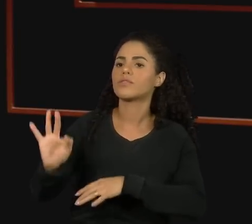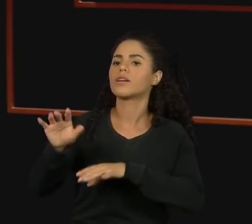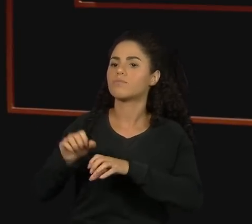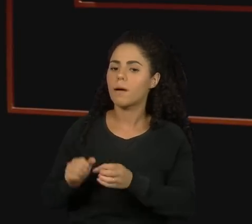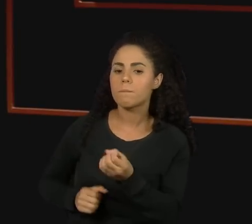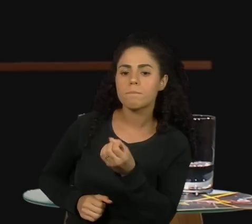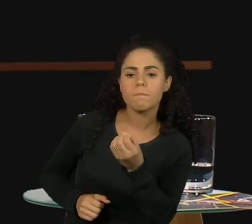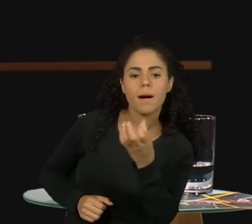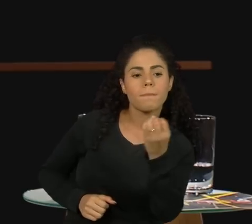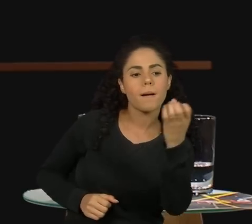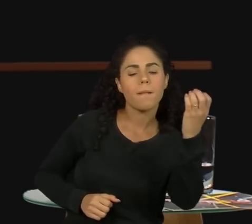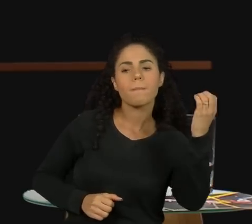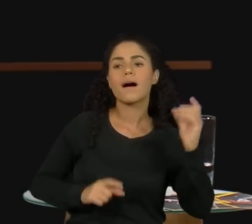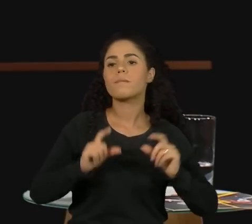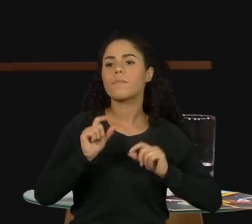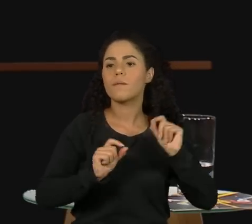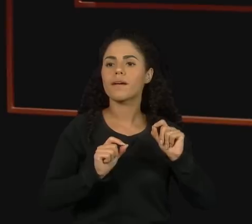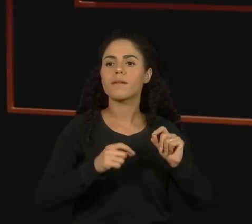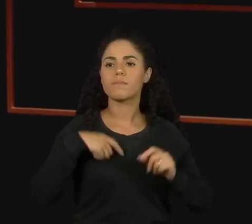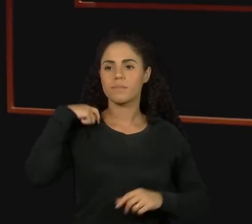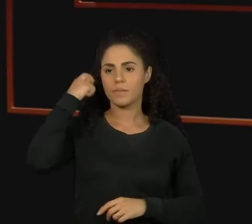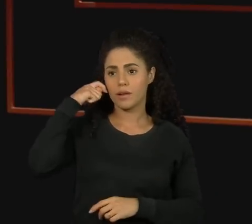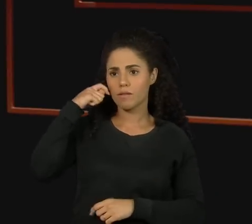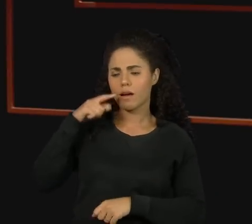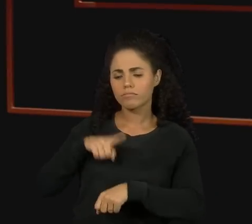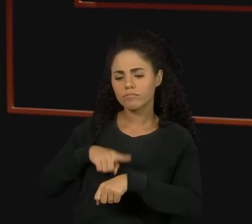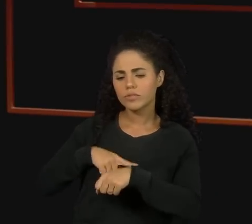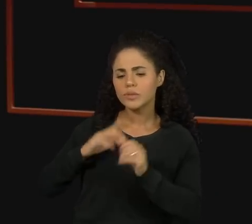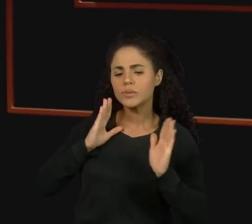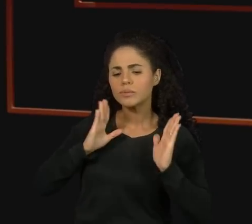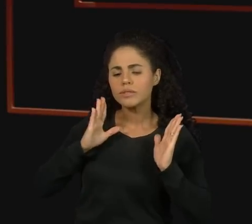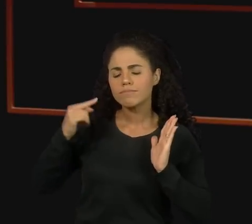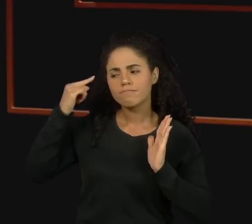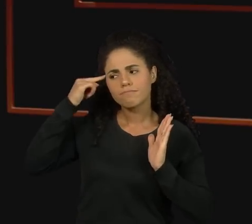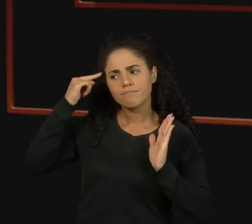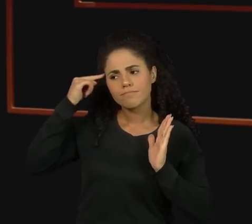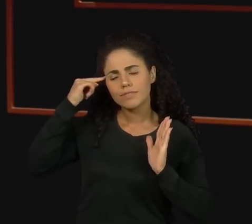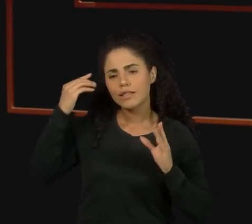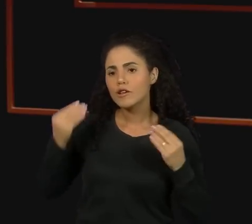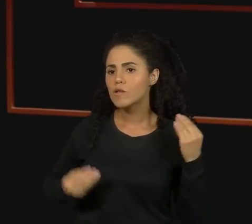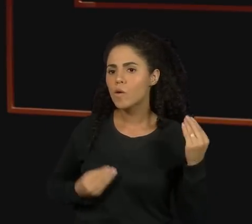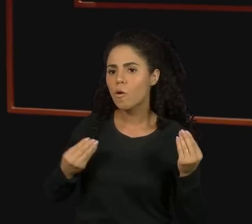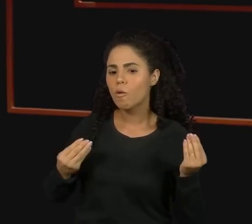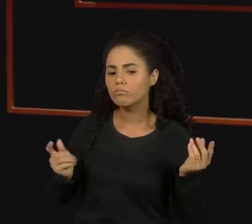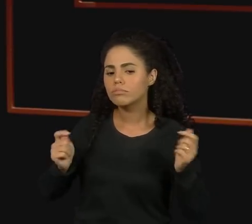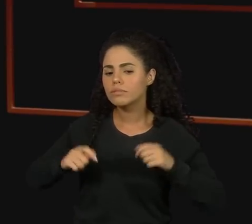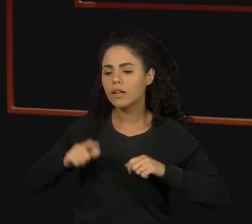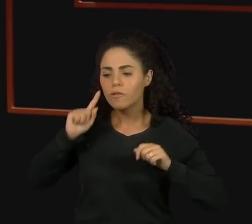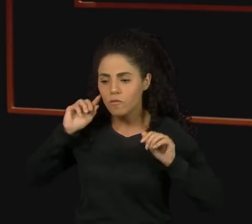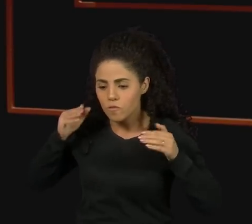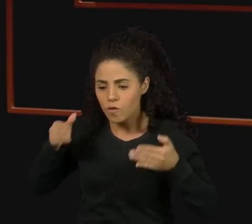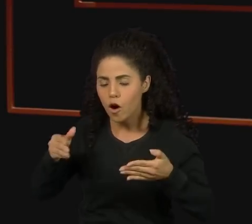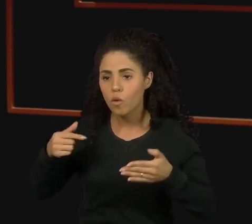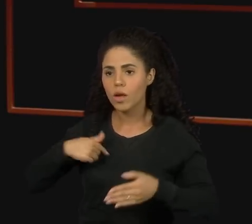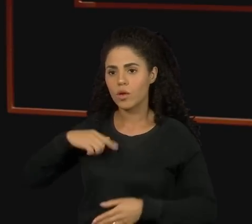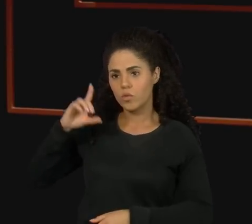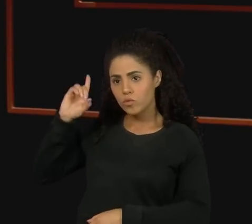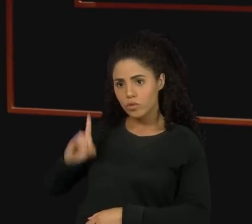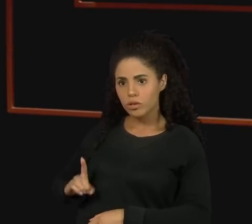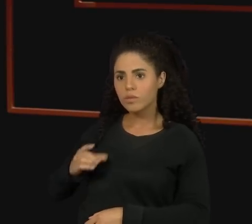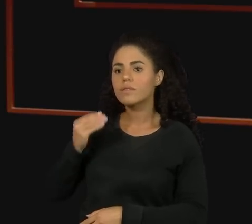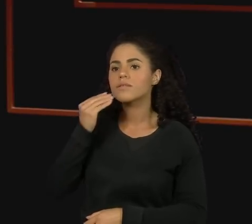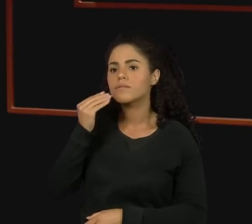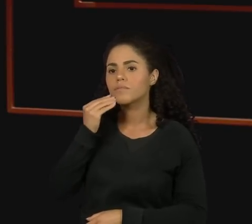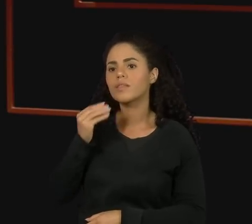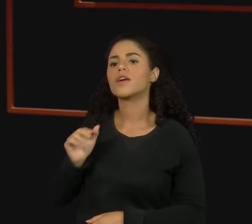com esse espetáculo. Um determinado momento, o que me faz, na verdade, ter esse foco como diretor, é claro, eu dirigi